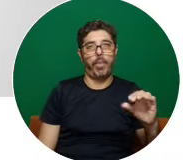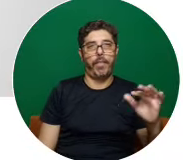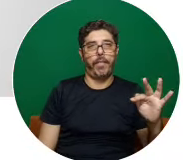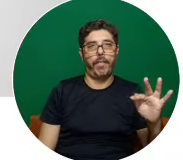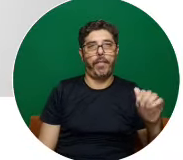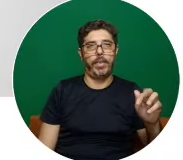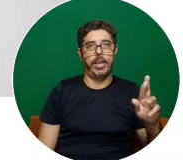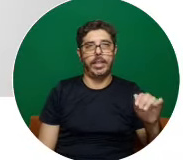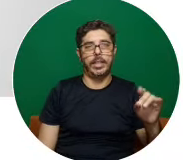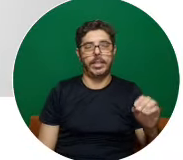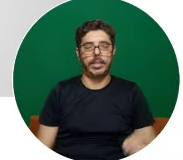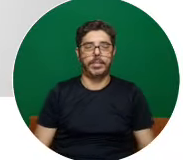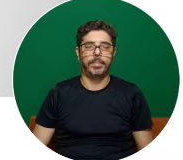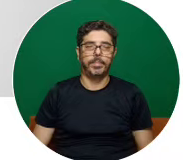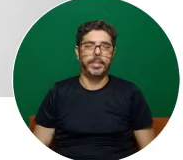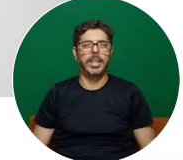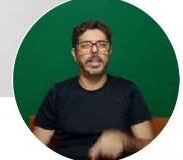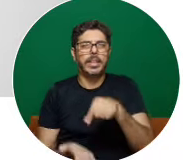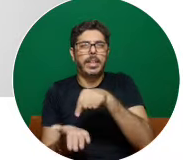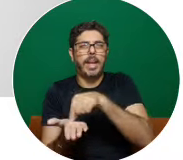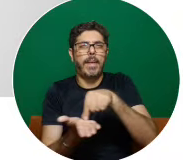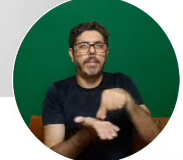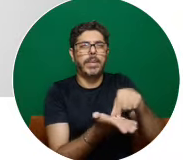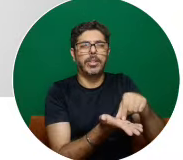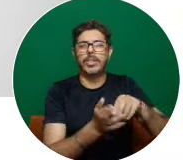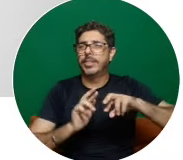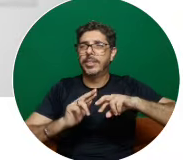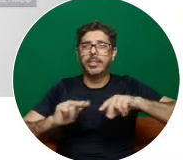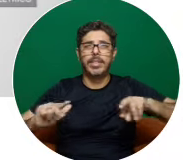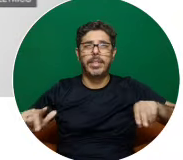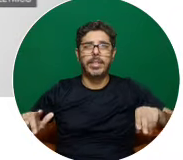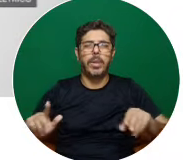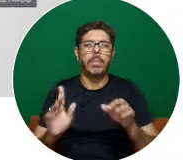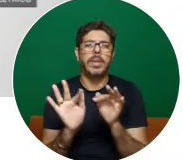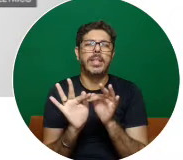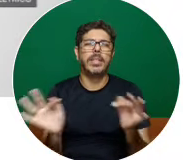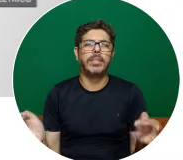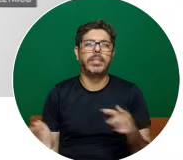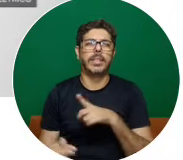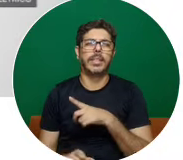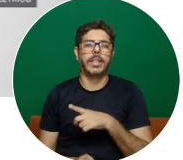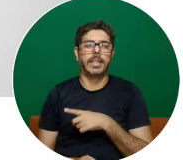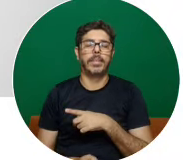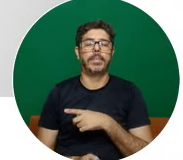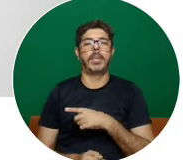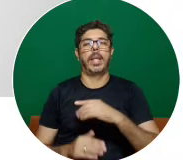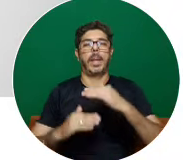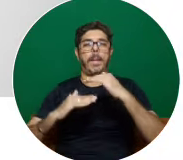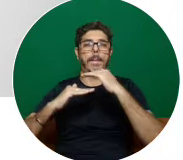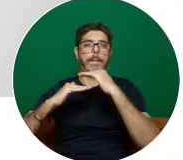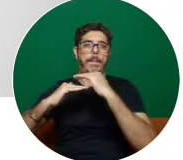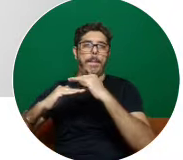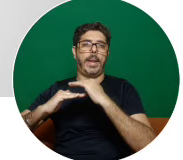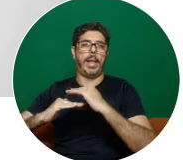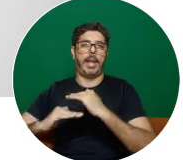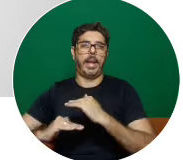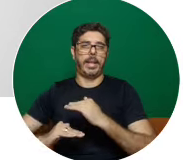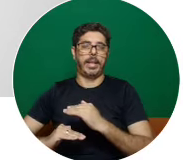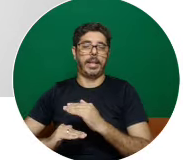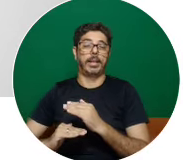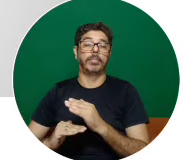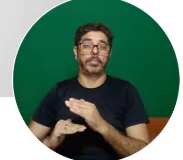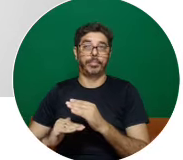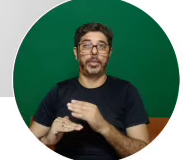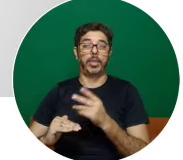Há diversos tipos de capacitores, mas os mais simples deles é o capacitor de placas paralelas. Nesse tipo de capacitor, os